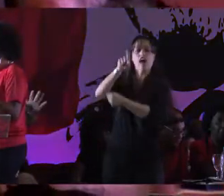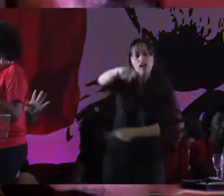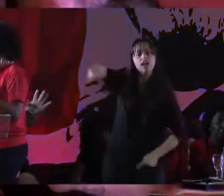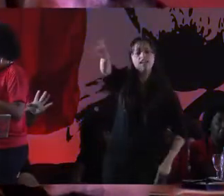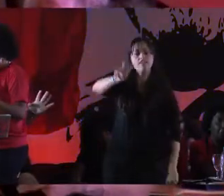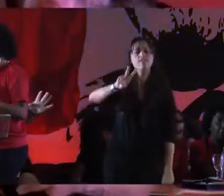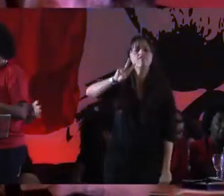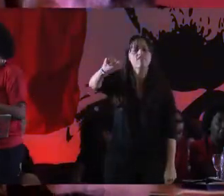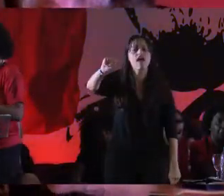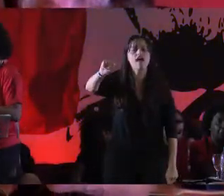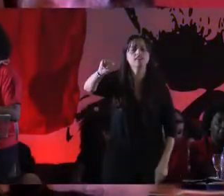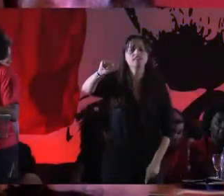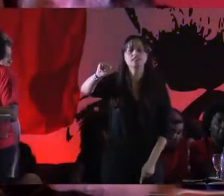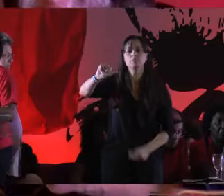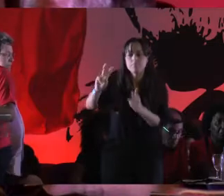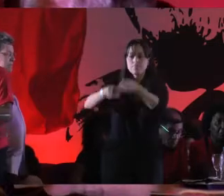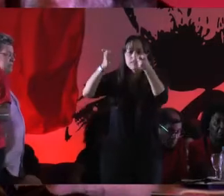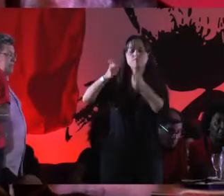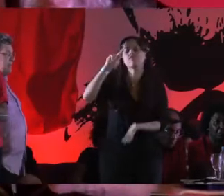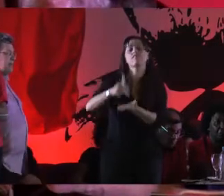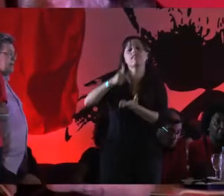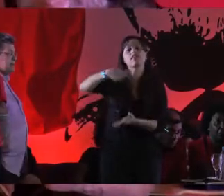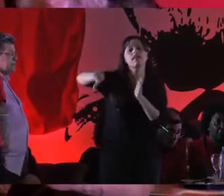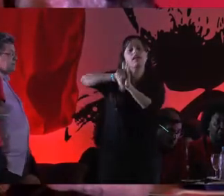responder pelos crimes que cometeram.